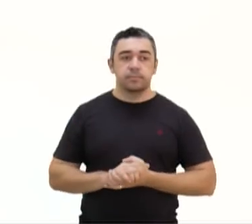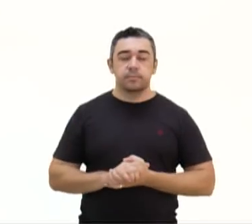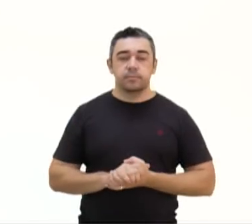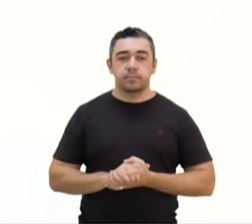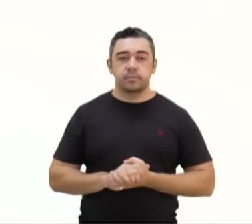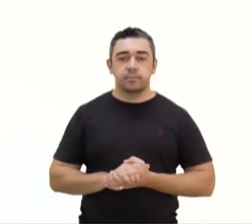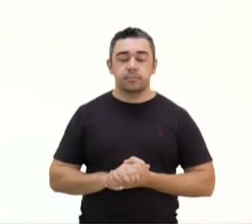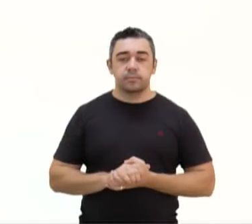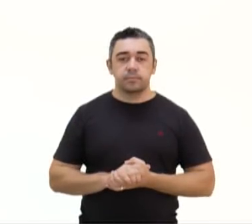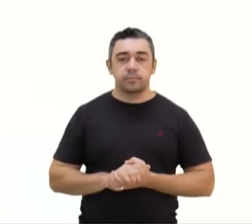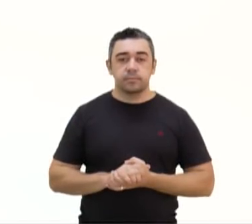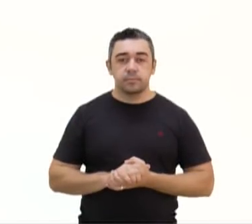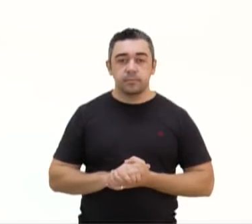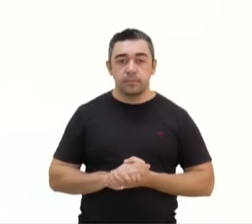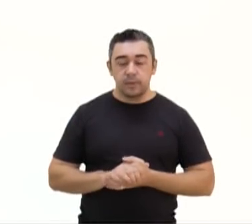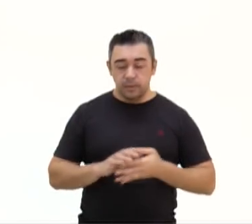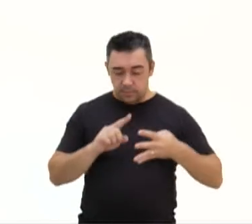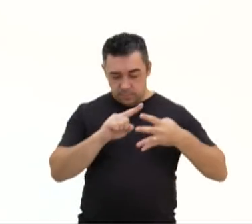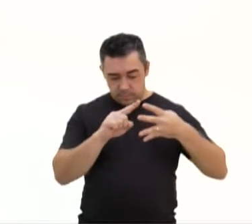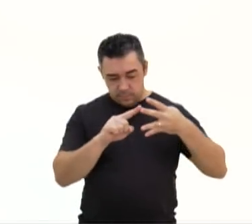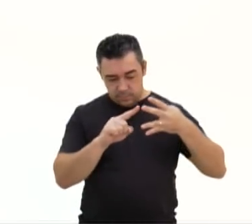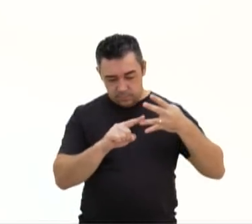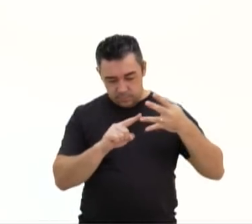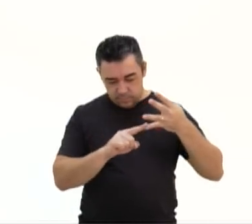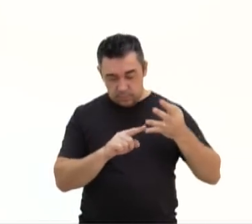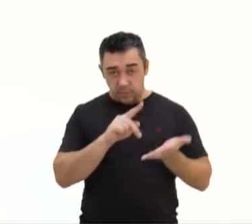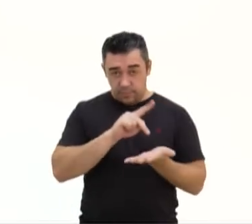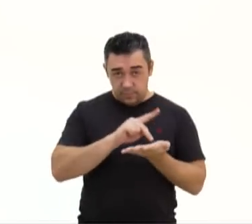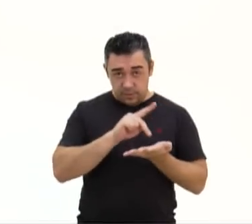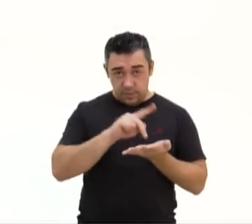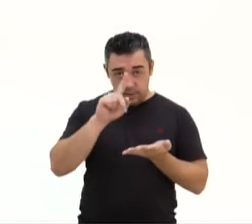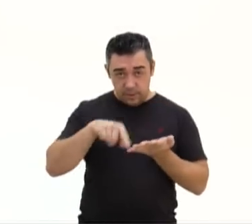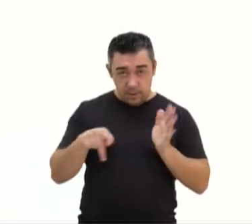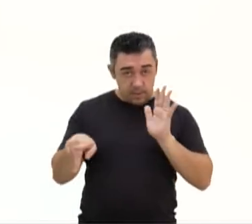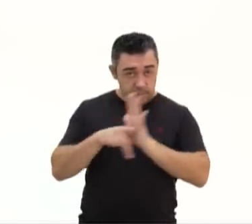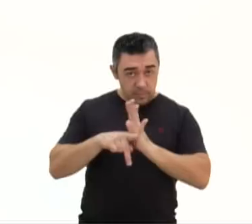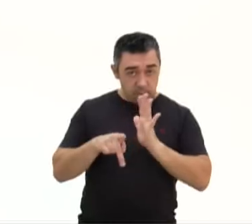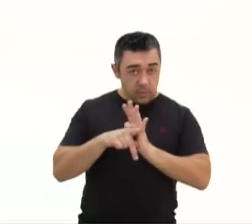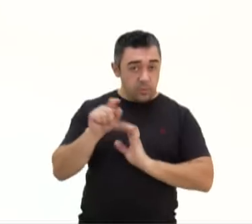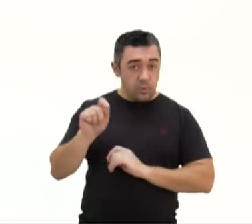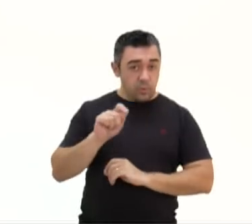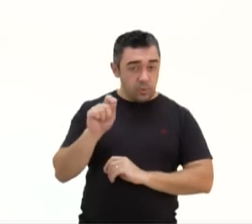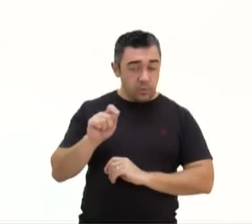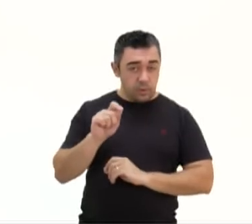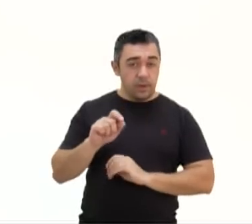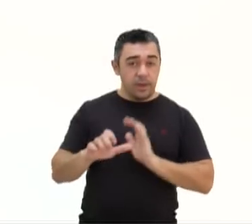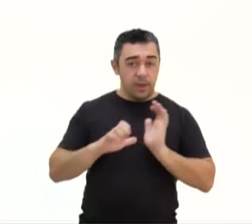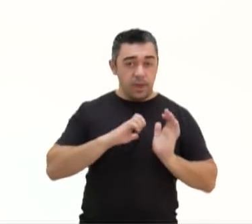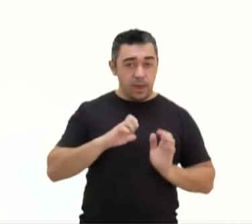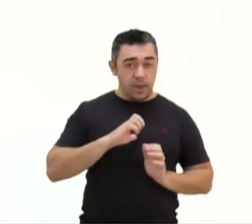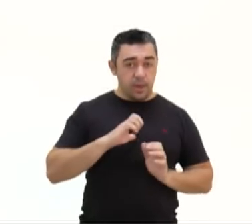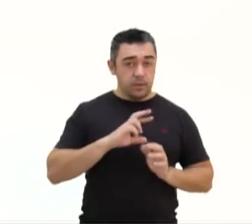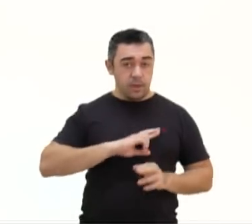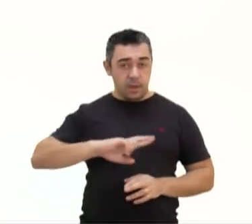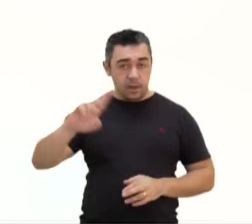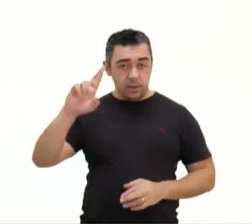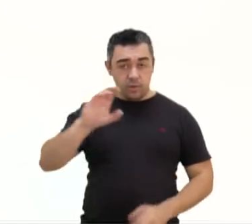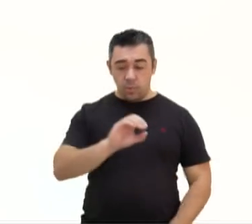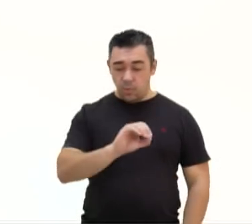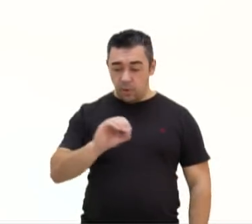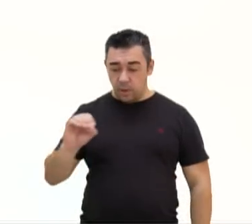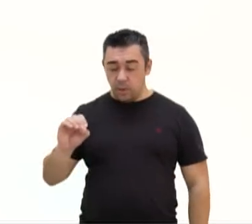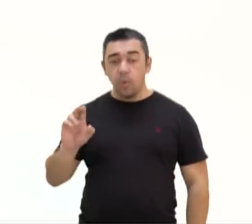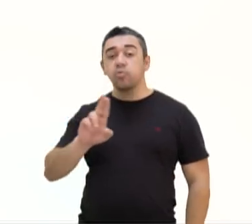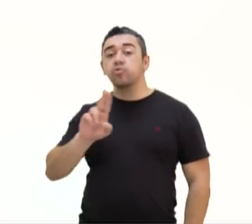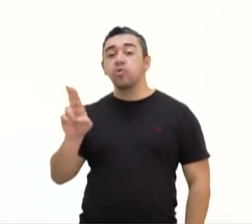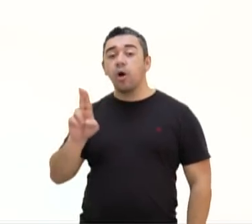Vou falar de novo. As 4 nobres verdades são parte do princípio ético de uma religião oriental que é chamada